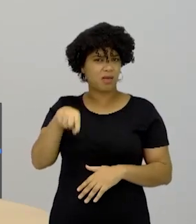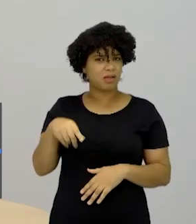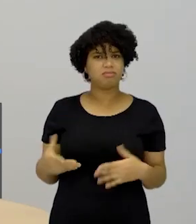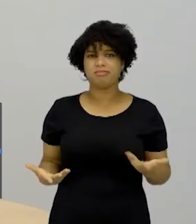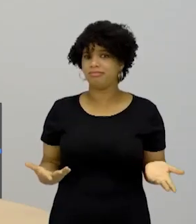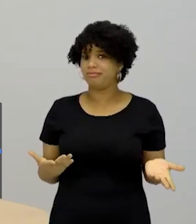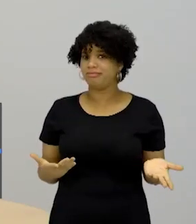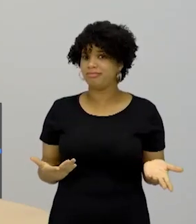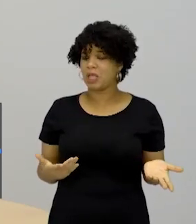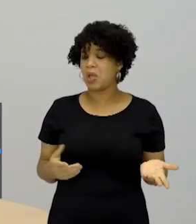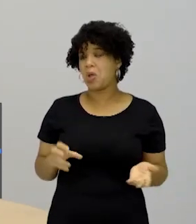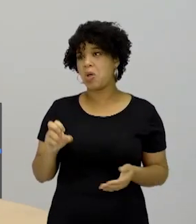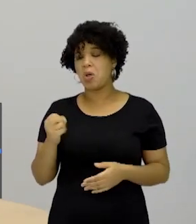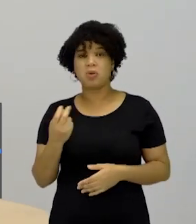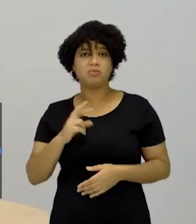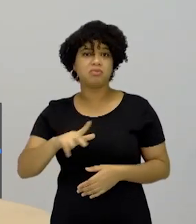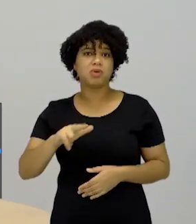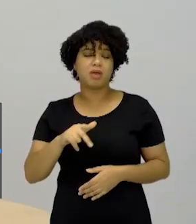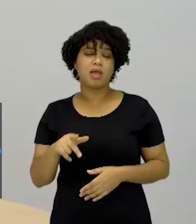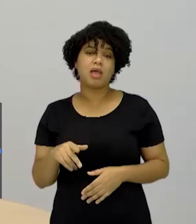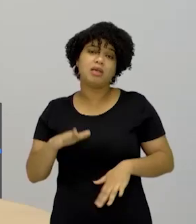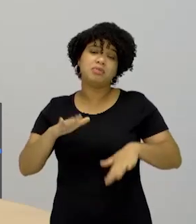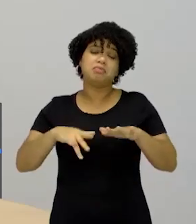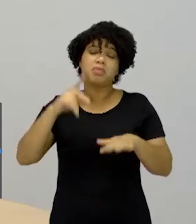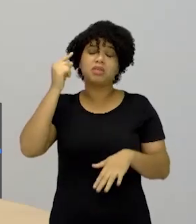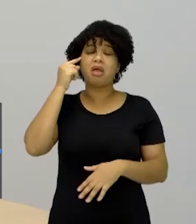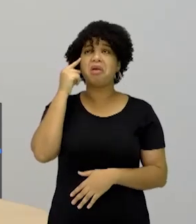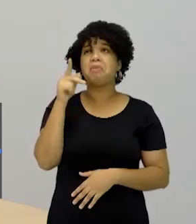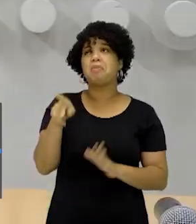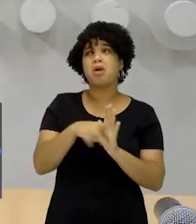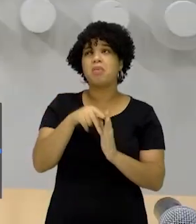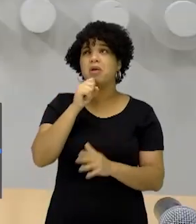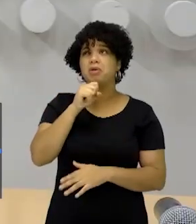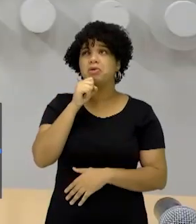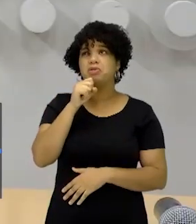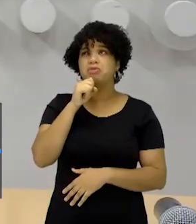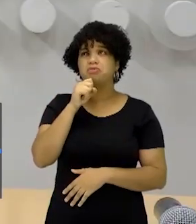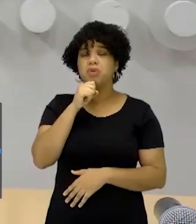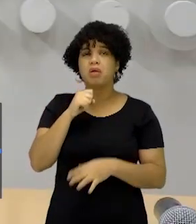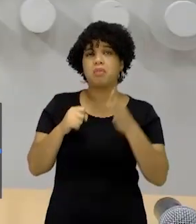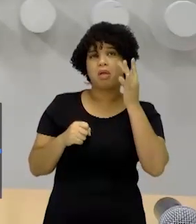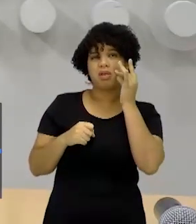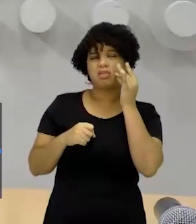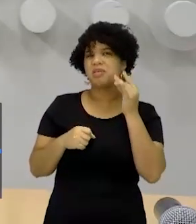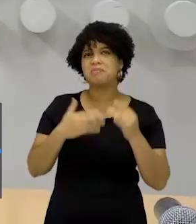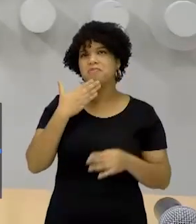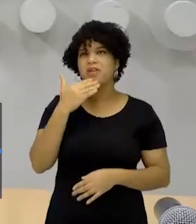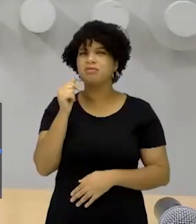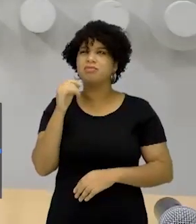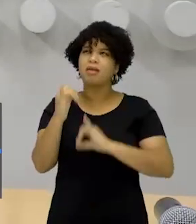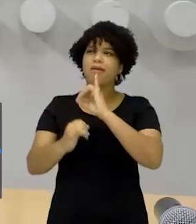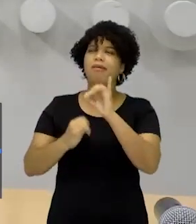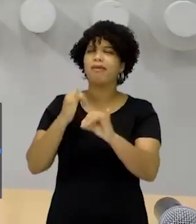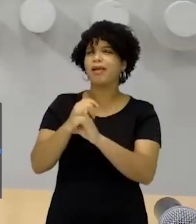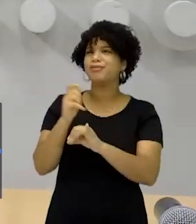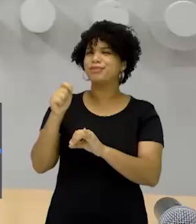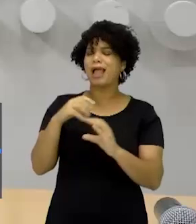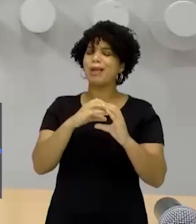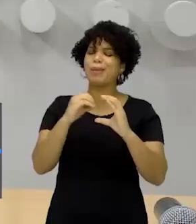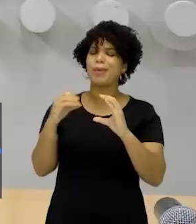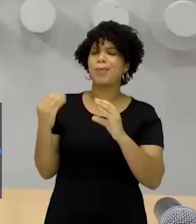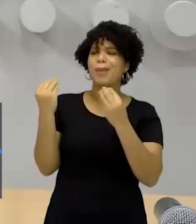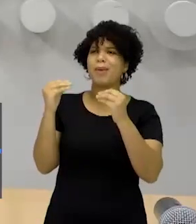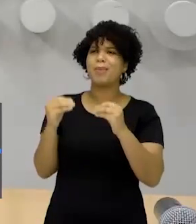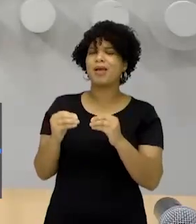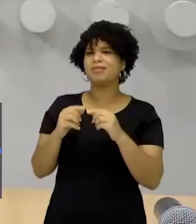redes digitais? Pode ser ou não. Retomando a ideia de identidade fragmentada,